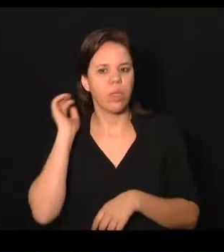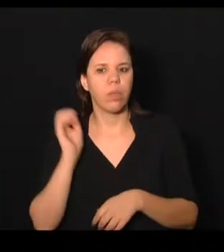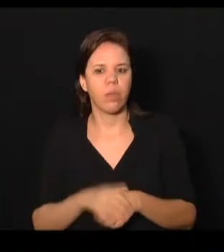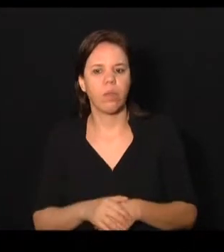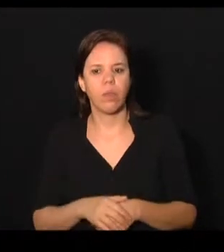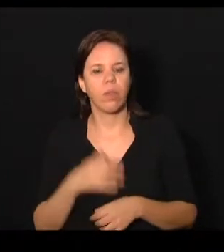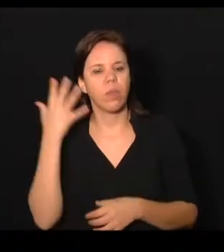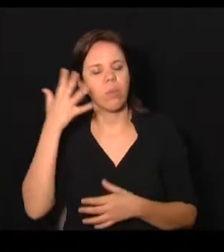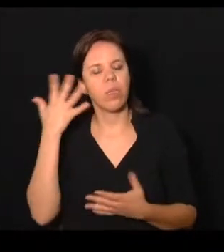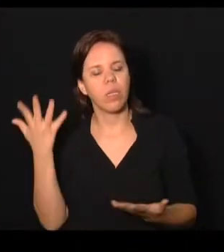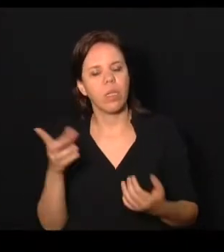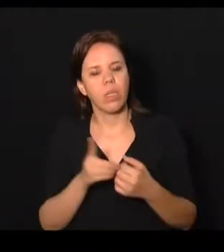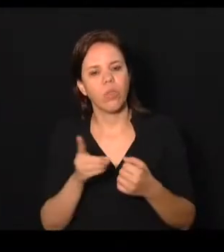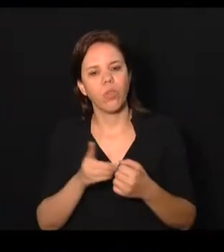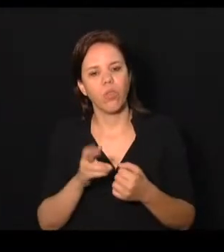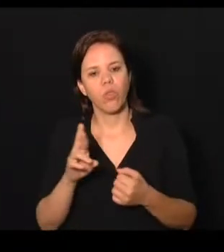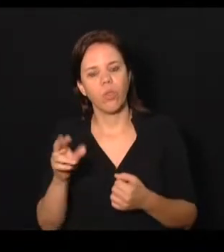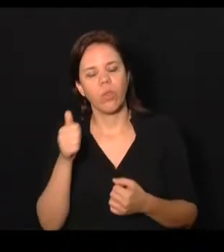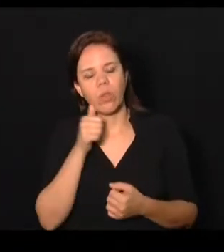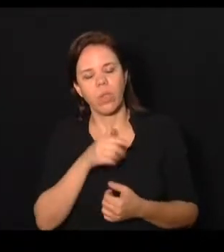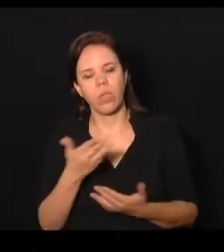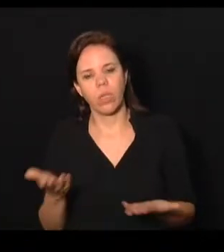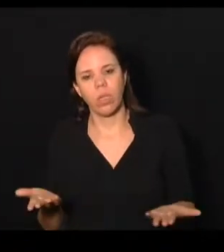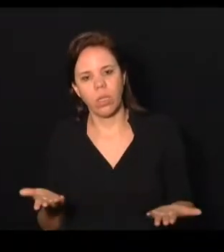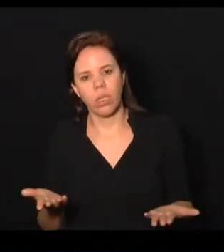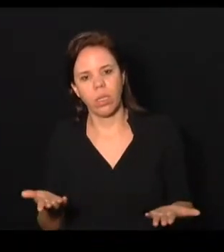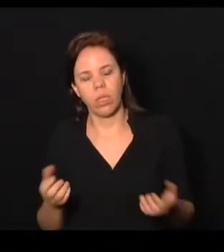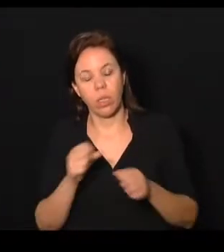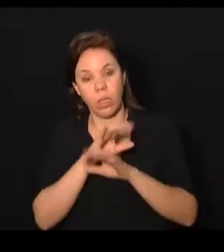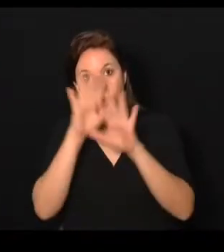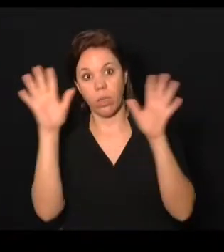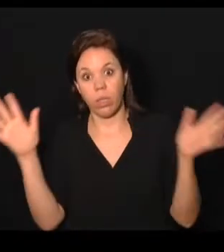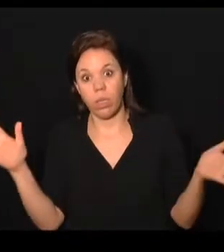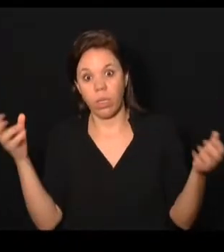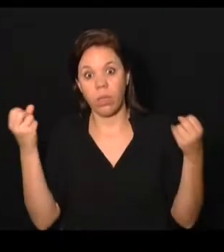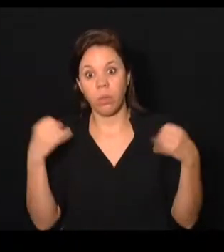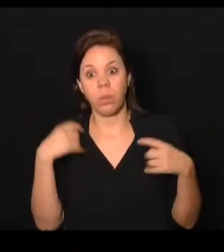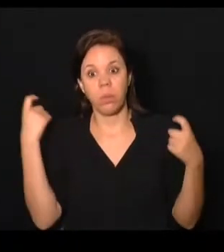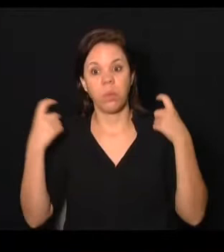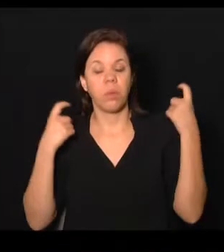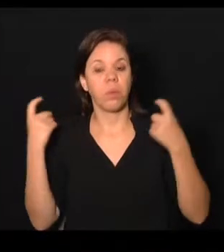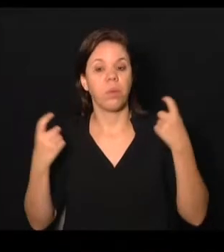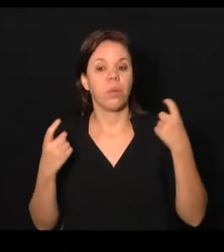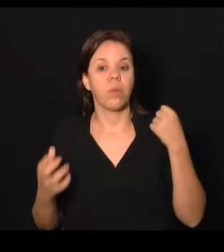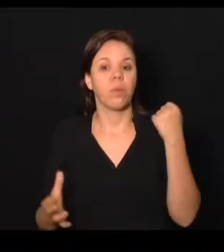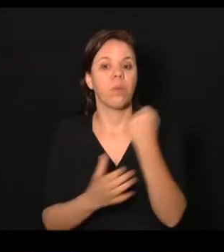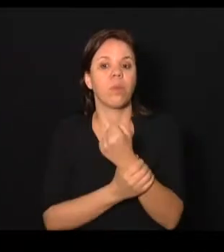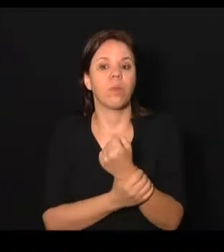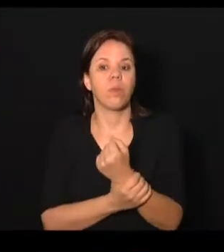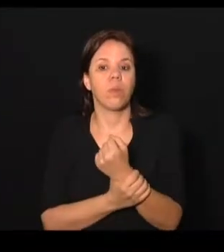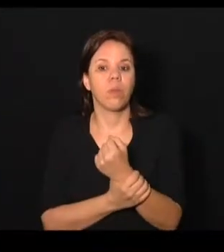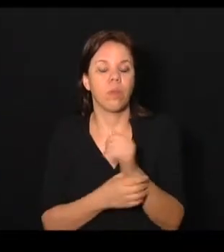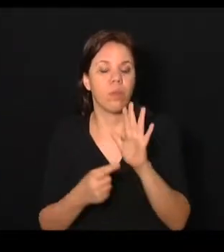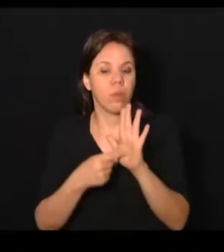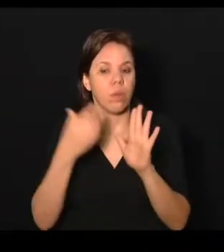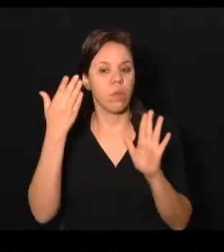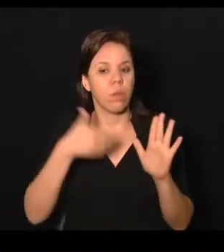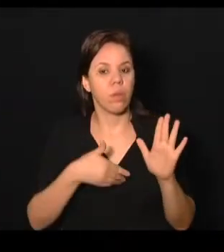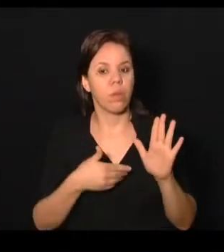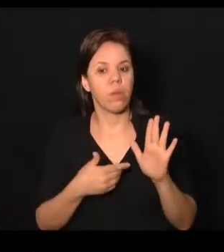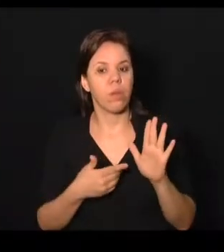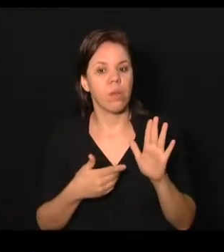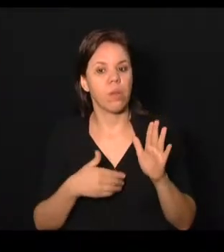da doutora Acácira, onde ela pôde deixar bem claro a preocupação com a segurança e mostrando todo